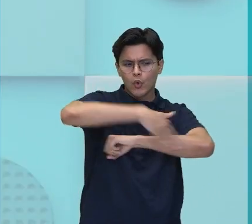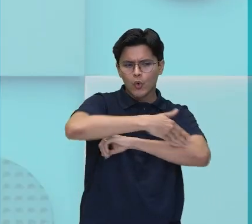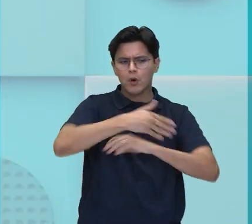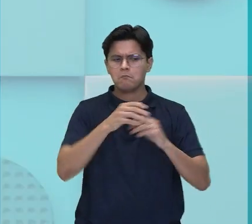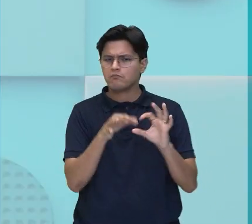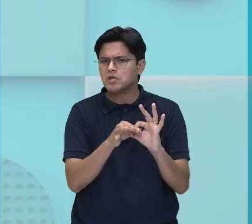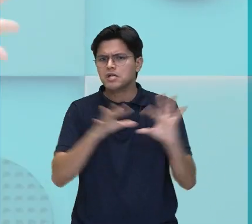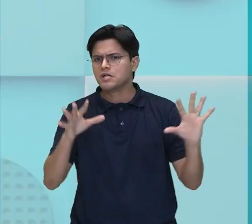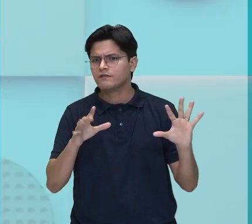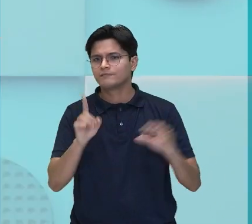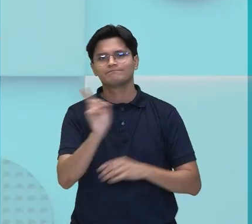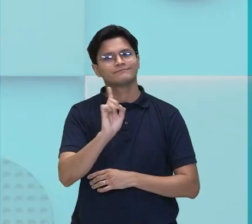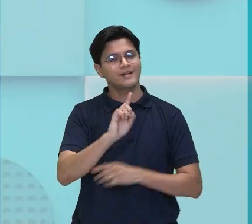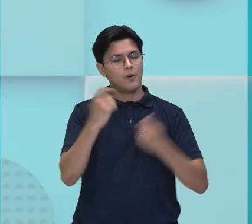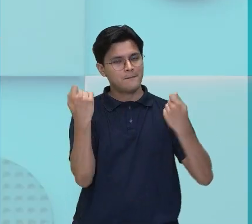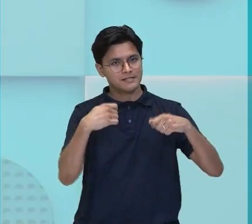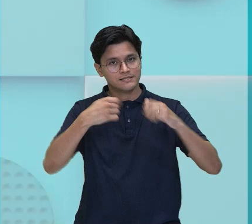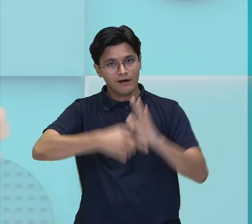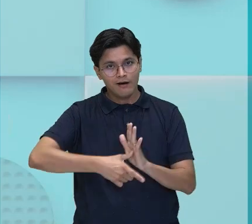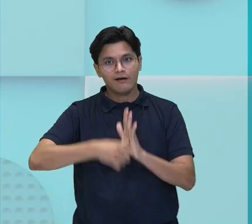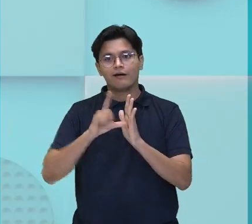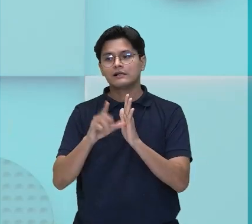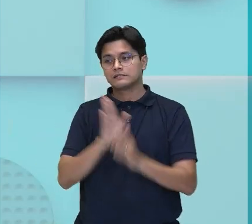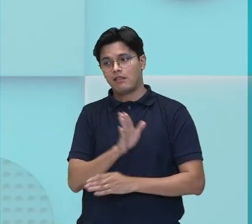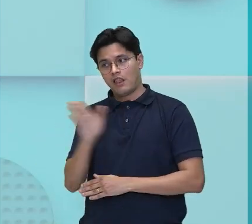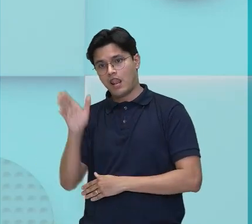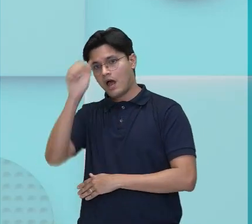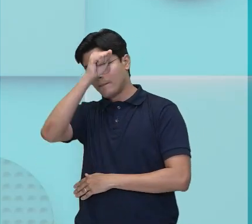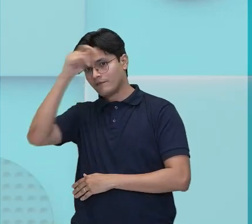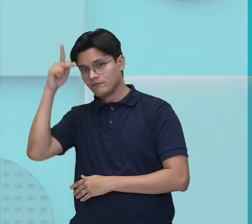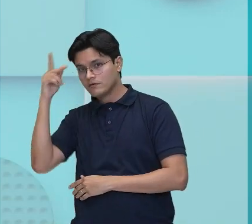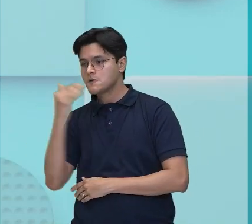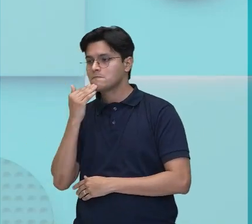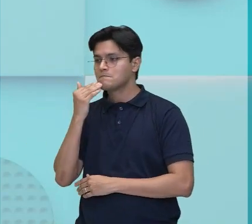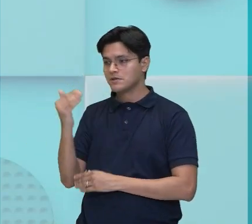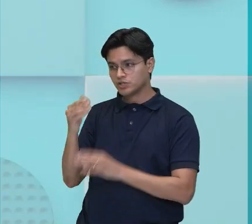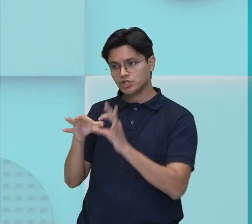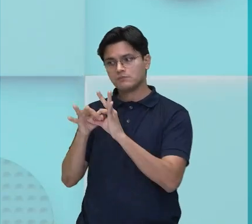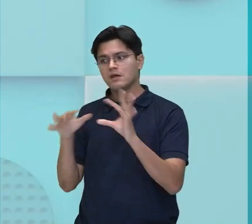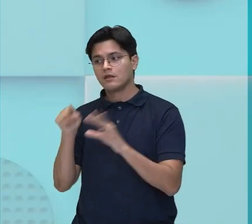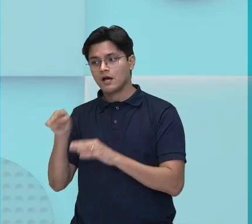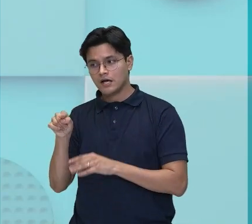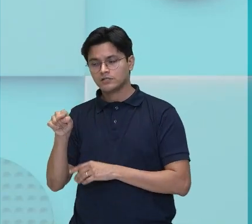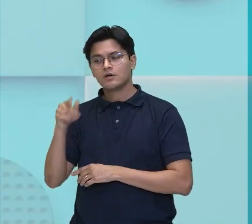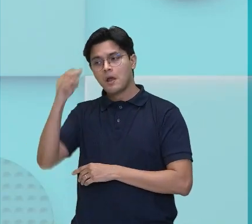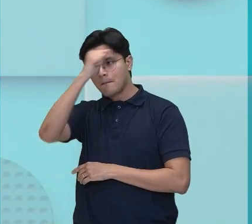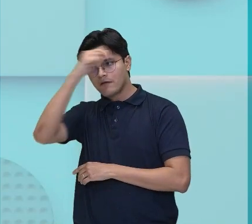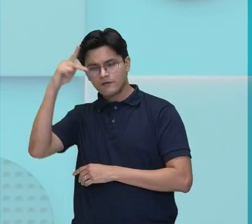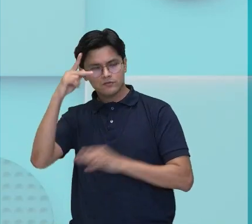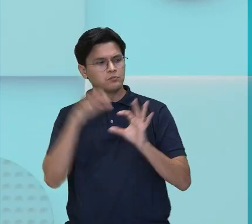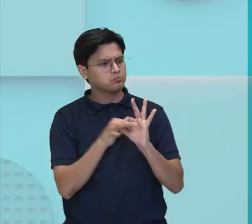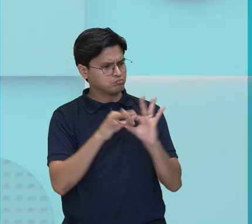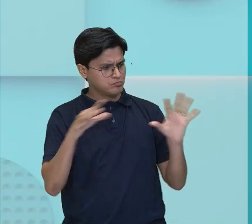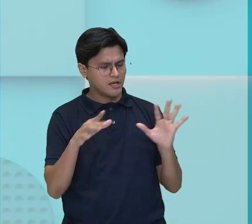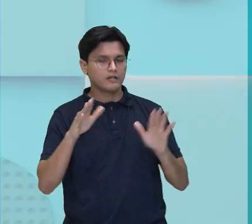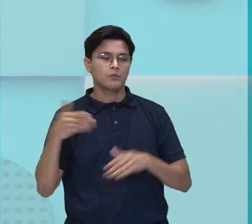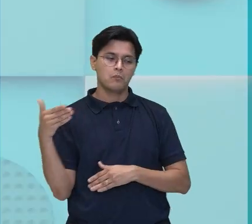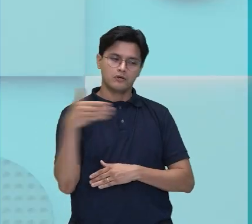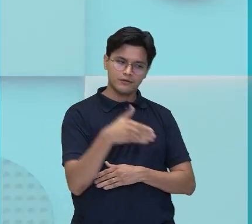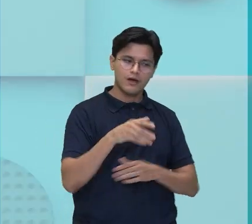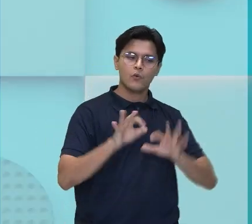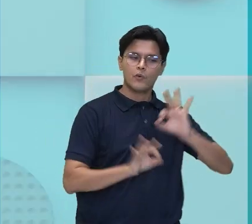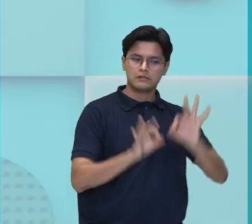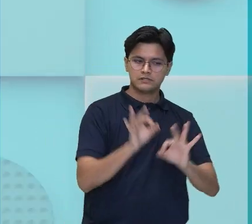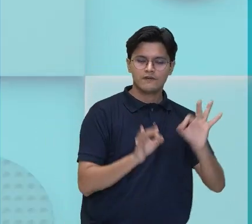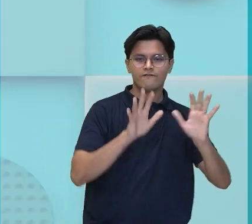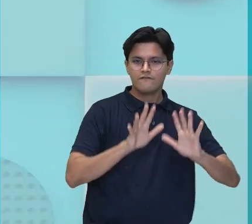tal. Provavelmente vai ficar, ou a gente vai fechar a rua toda, ou parcial, tudo tem que ser comunicado, porque é um espaço público. Então, todos ali vão se